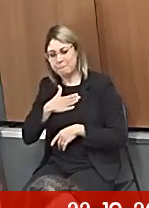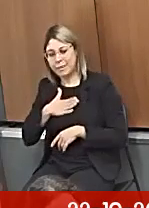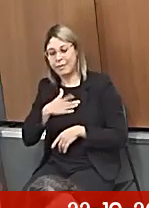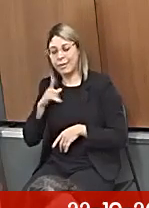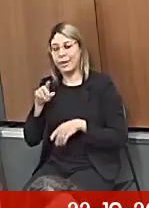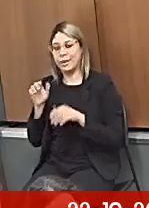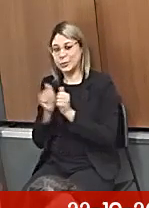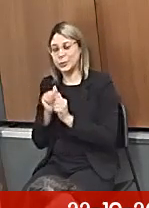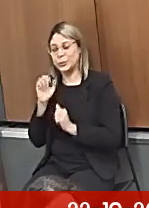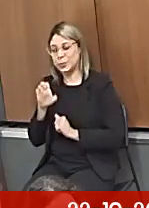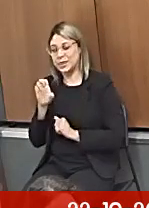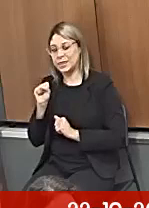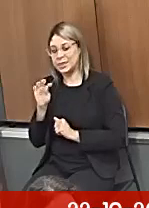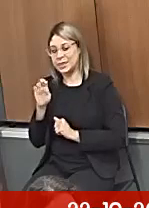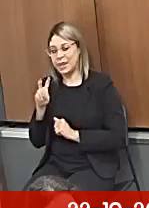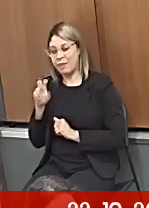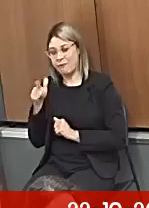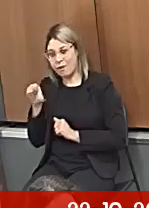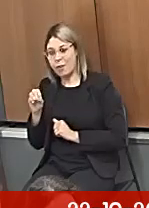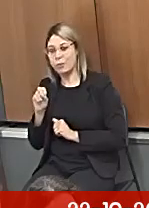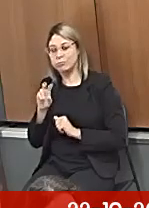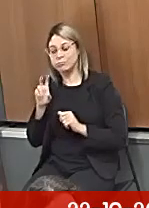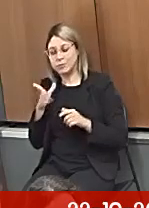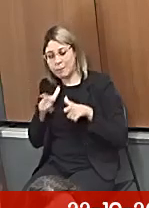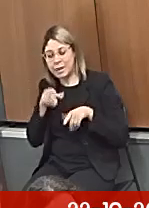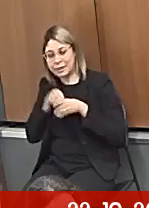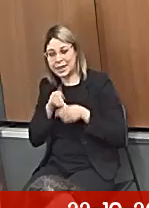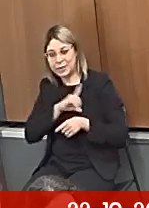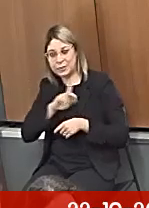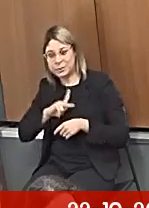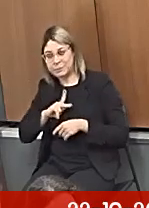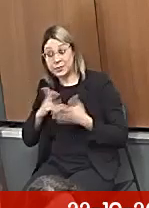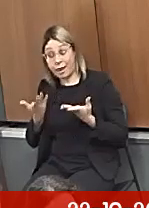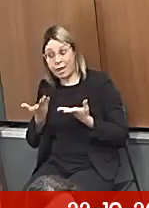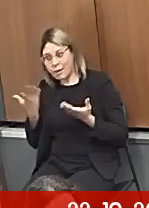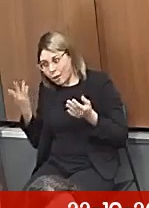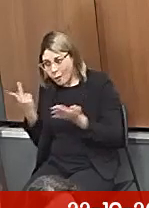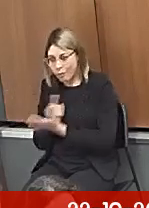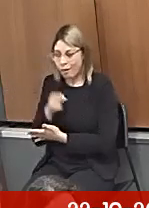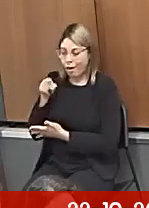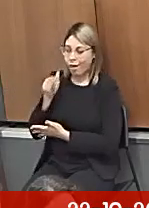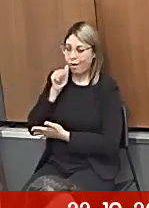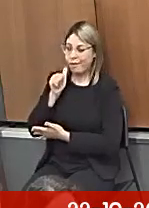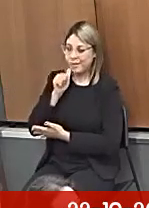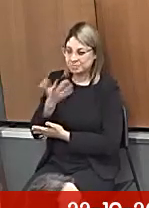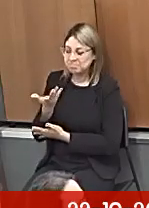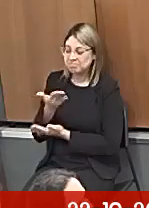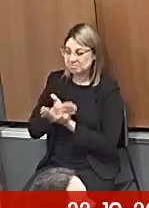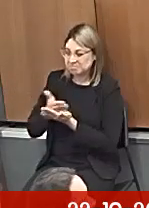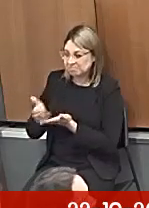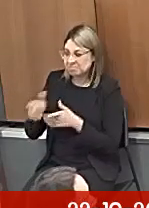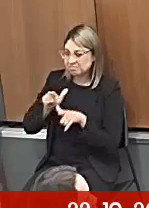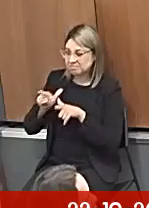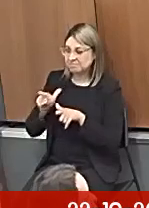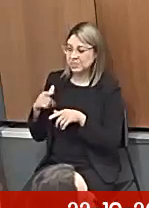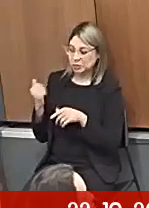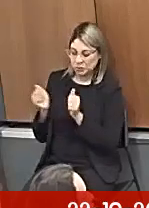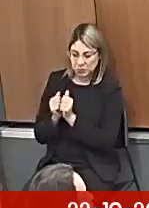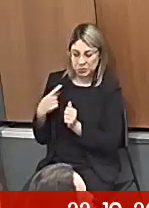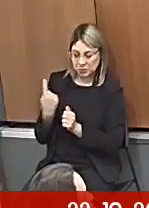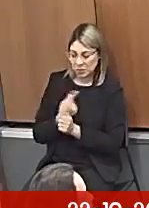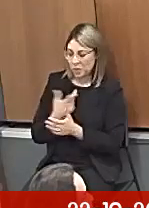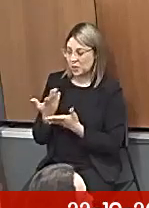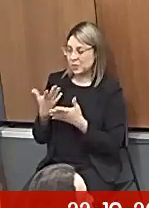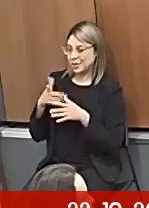Estevão, pela defensoria. E aí, neste momento, a gente consegue, numa reunião conjunto, o